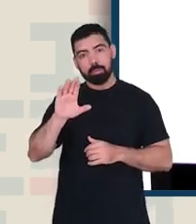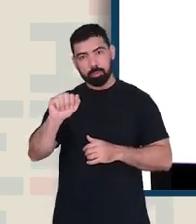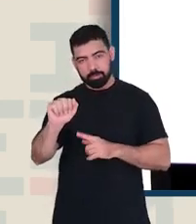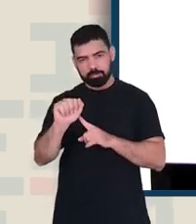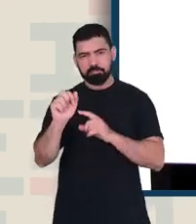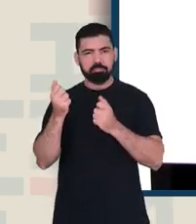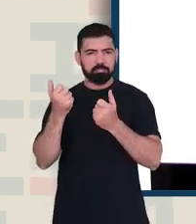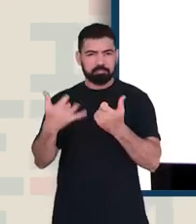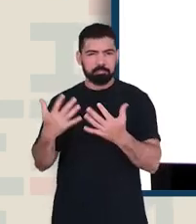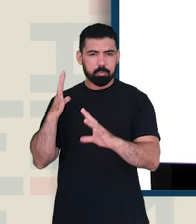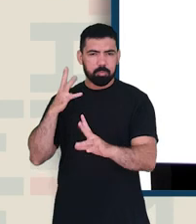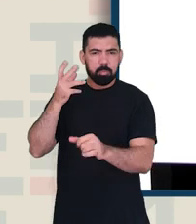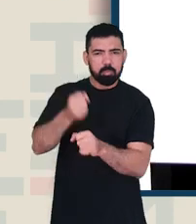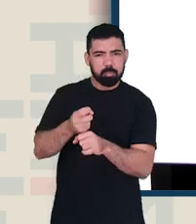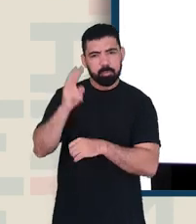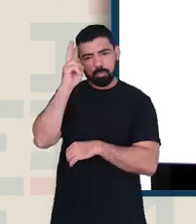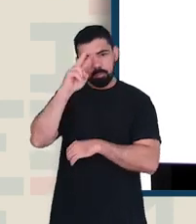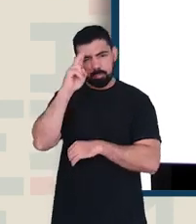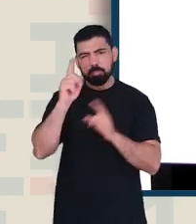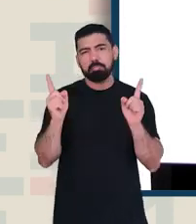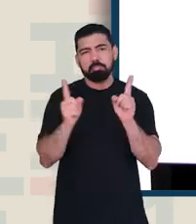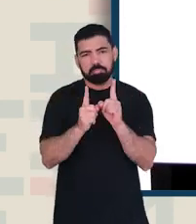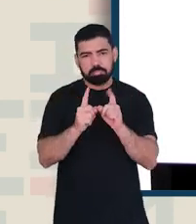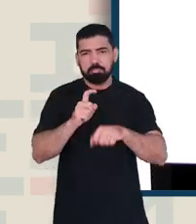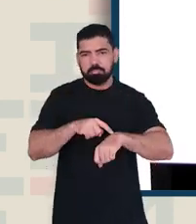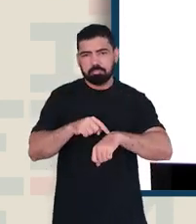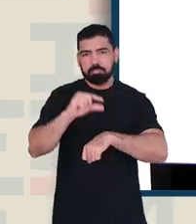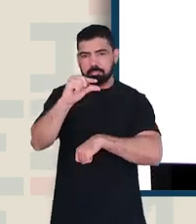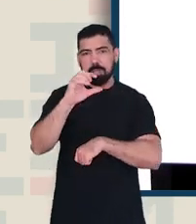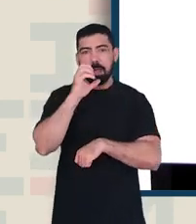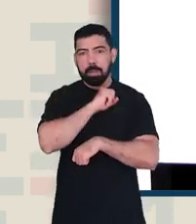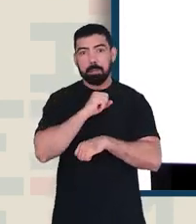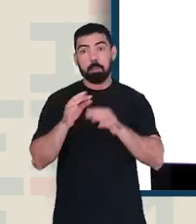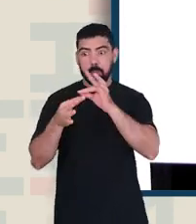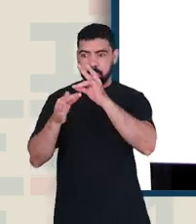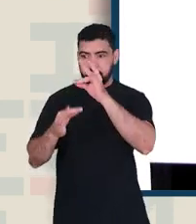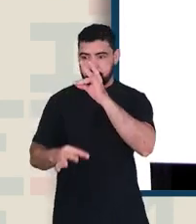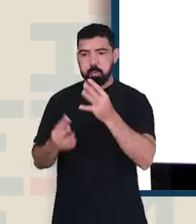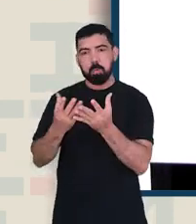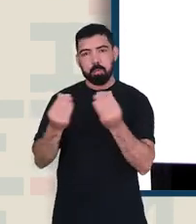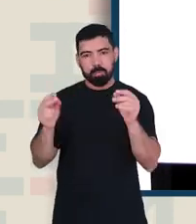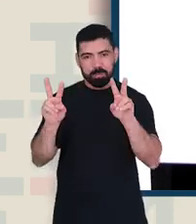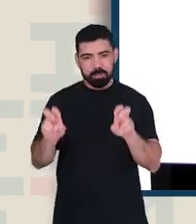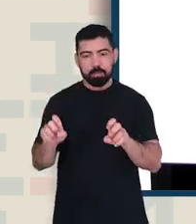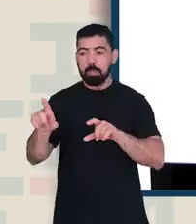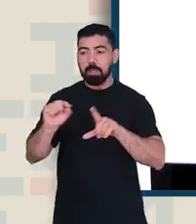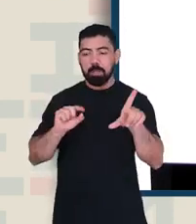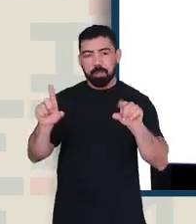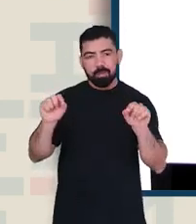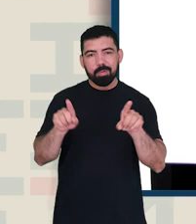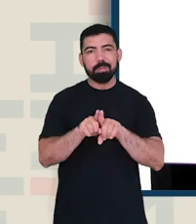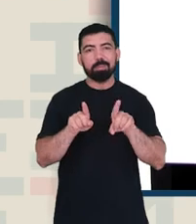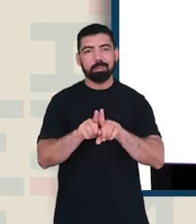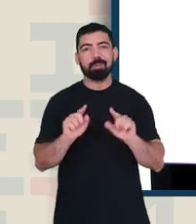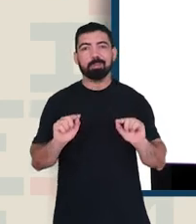introdução histórica, muito curta, tem muita coisa para falar, e selecionei